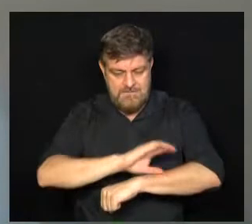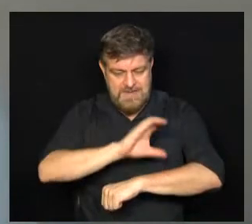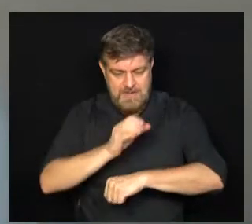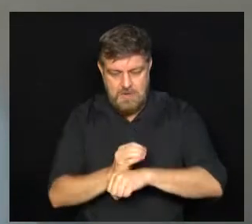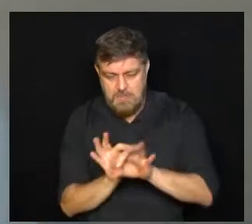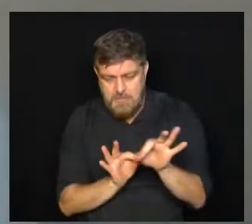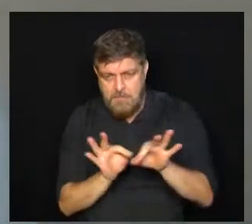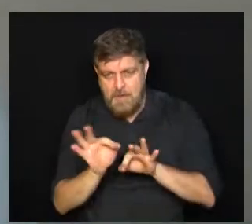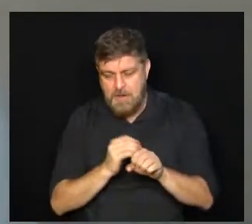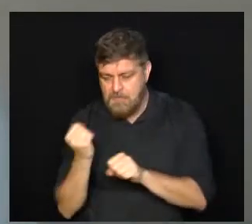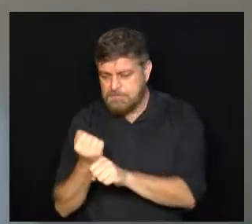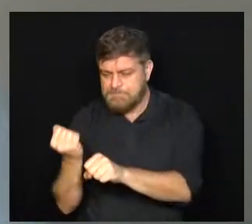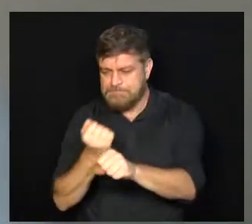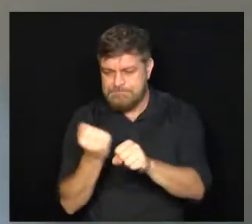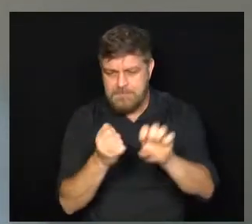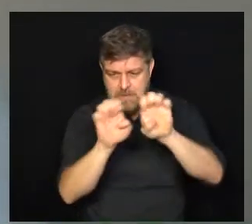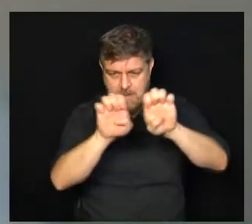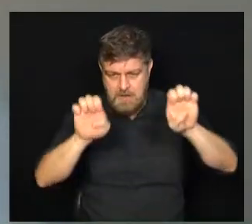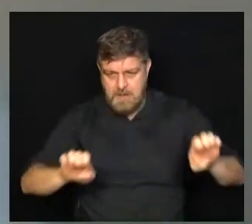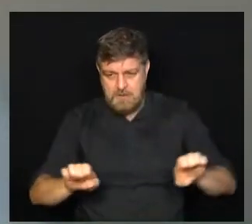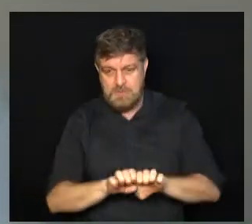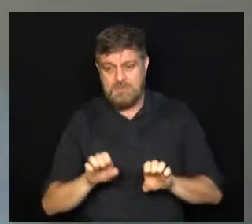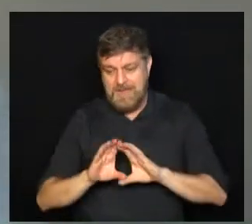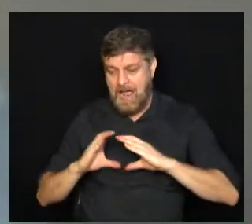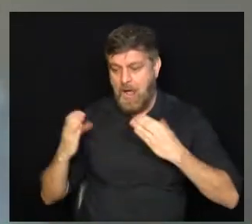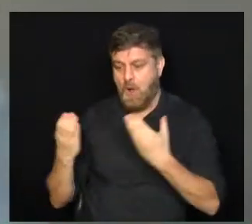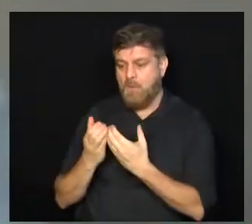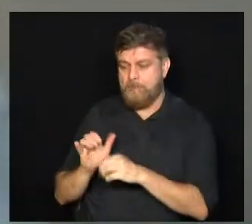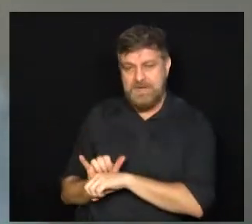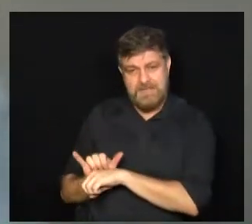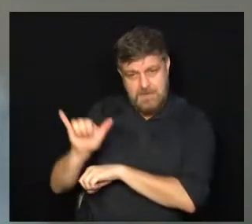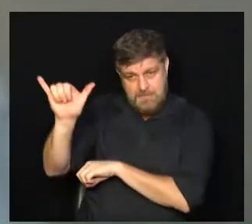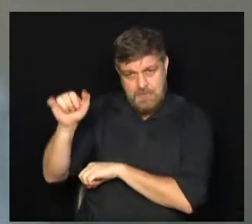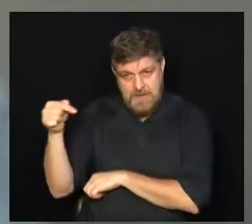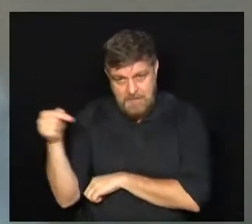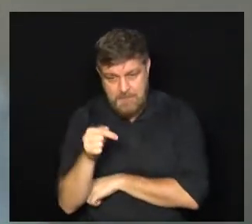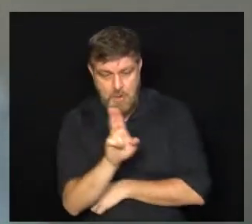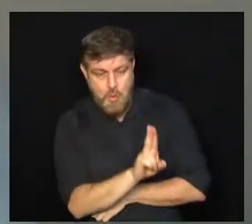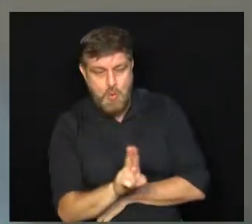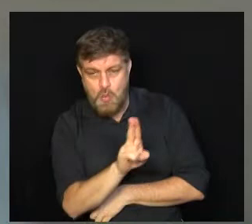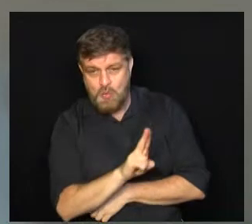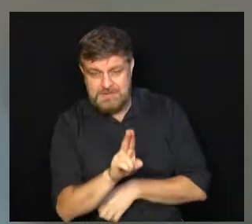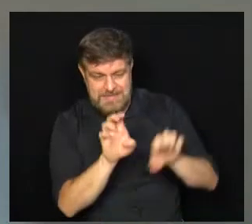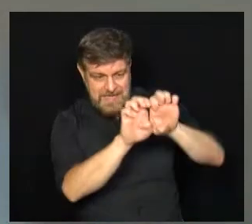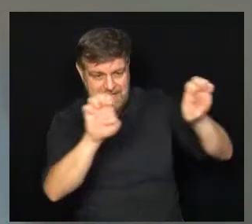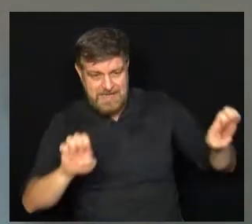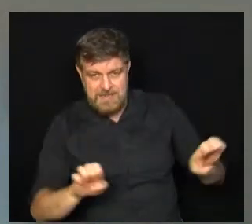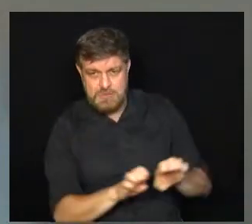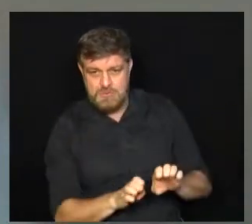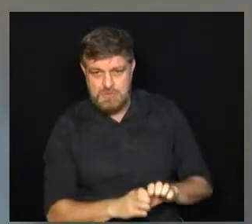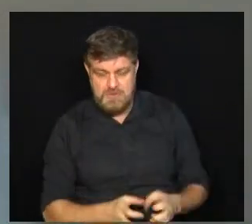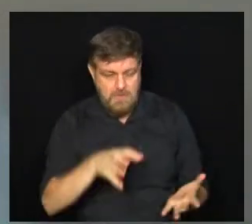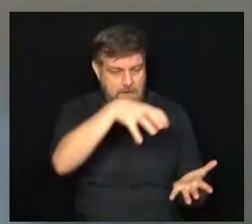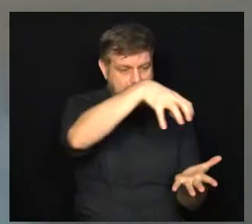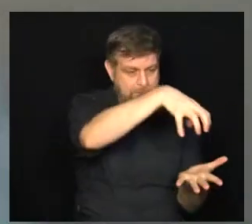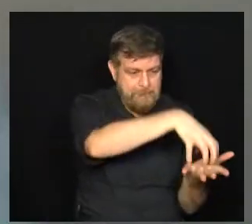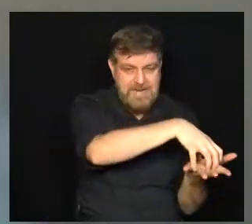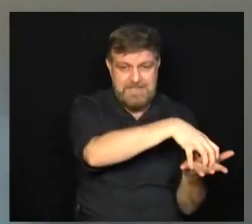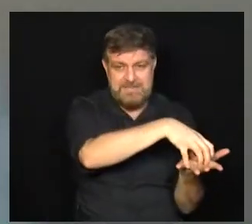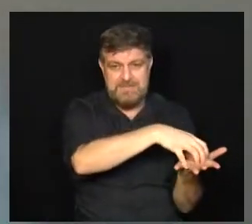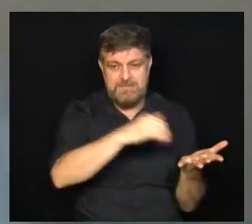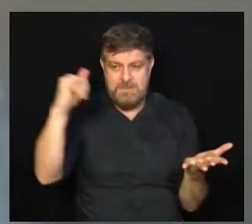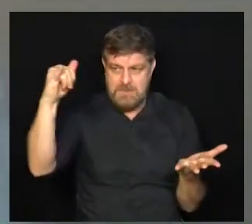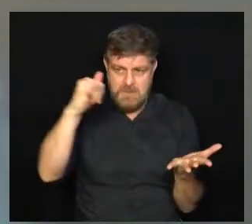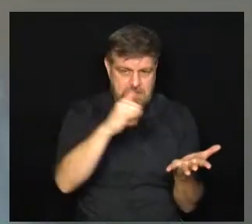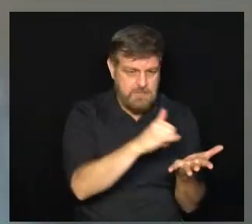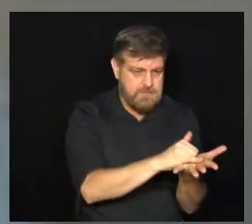organização estrutural para que grandes companhias aéreas pudessem utilizar sua estrutura como base para